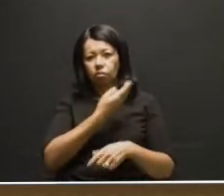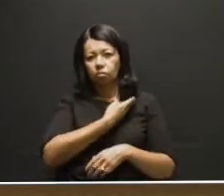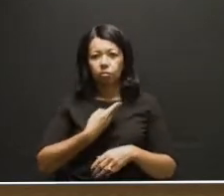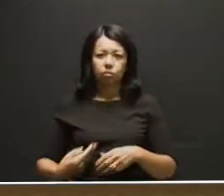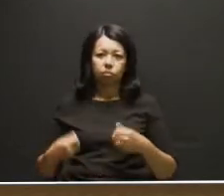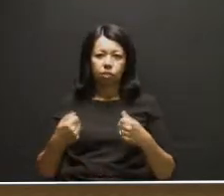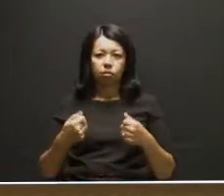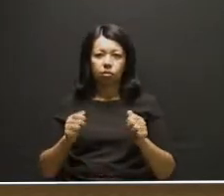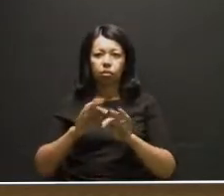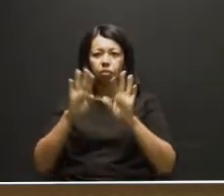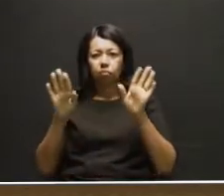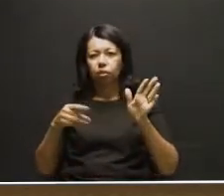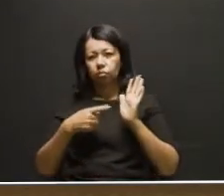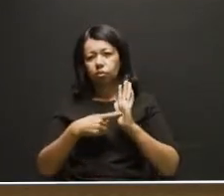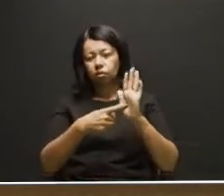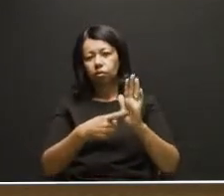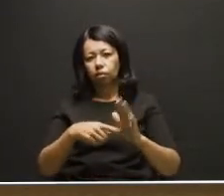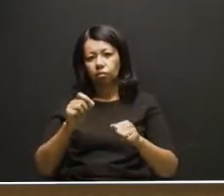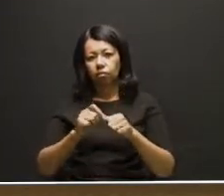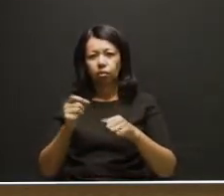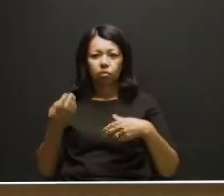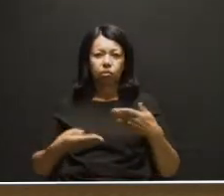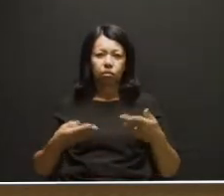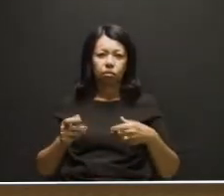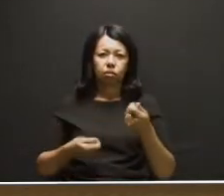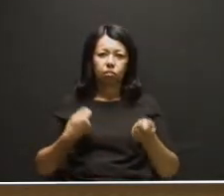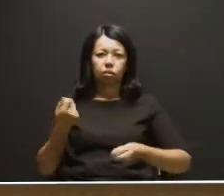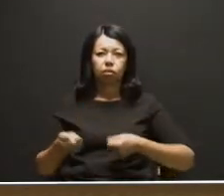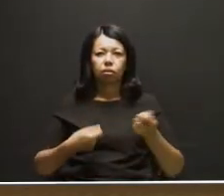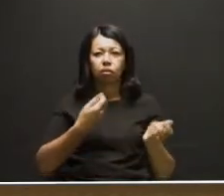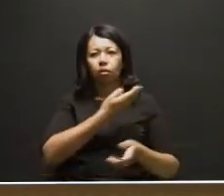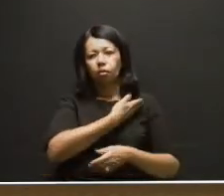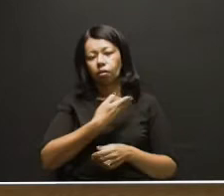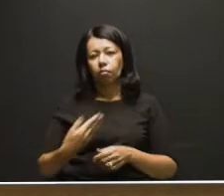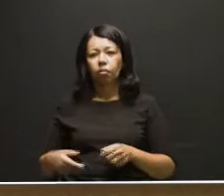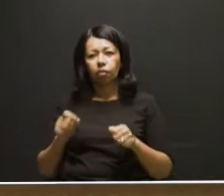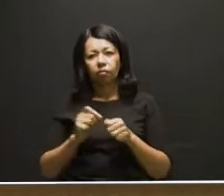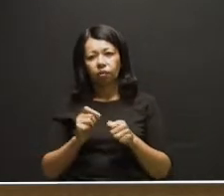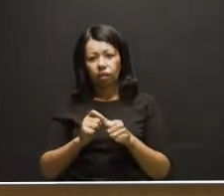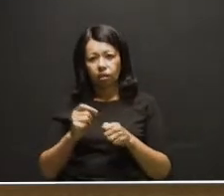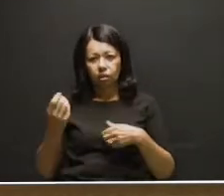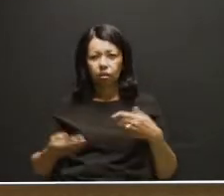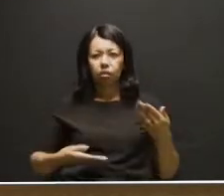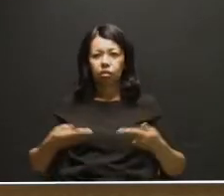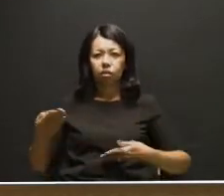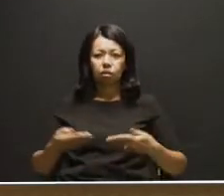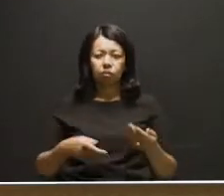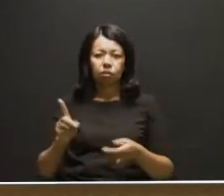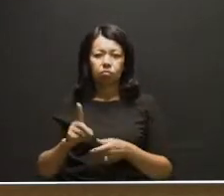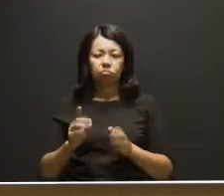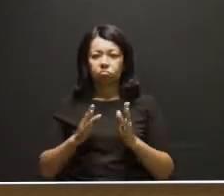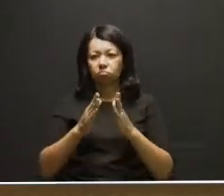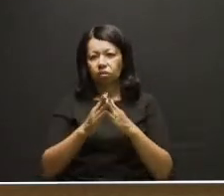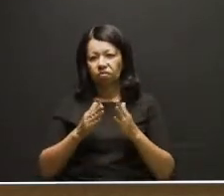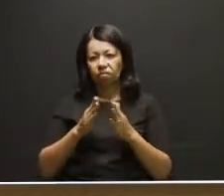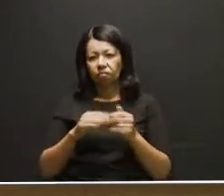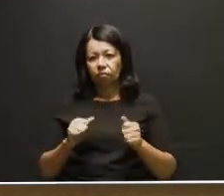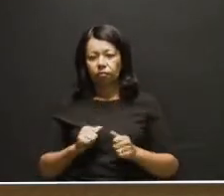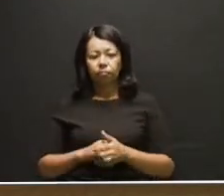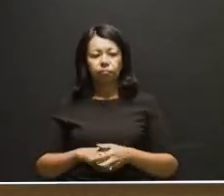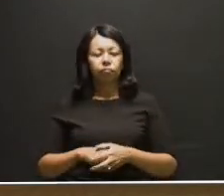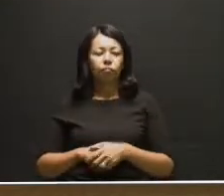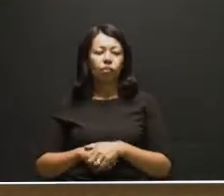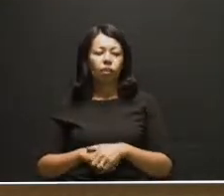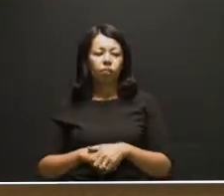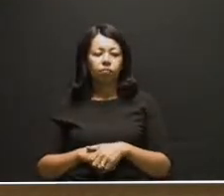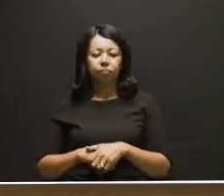ter transparência e eles prestam serviço à administração pública presta um serviço não prestam favor a fundação não